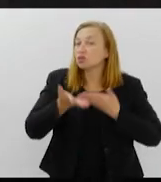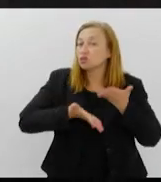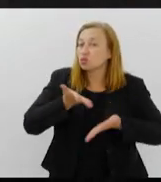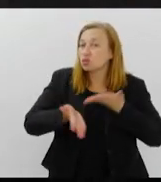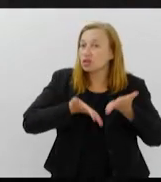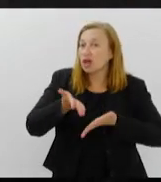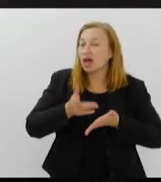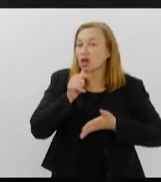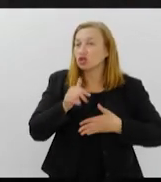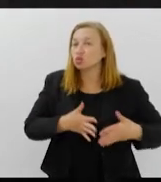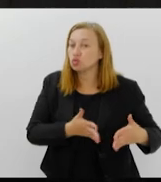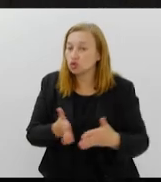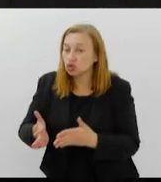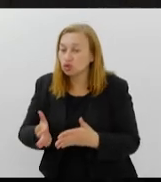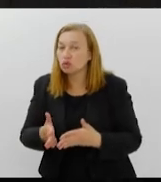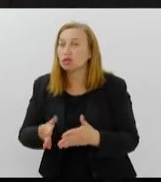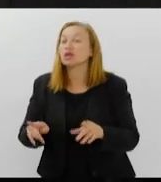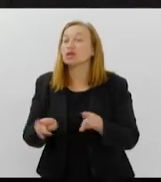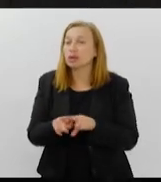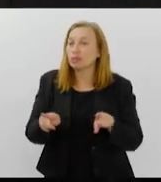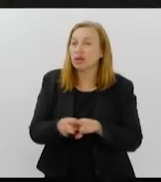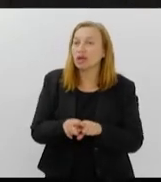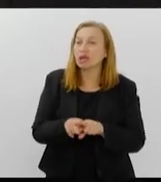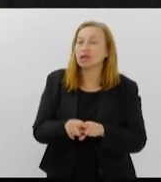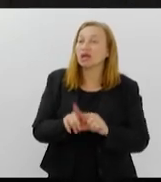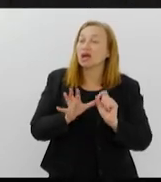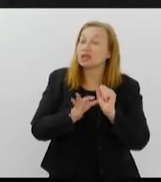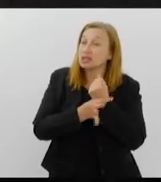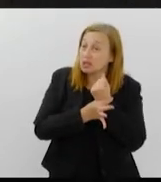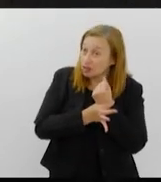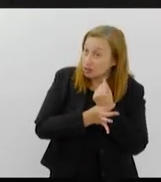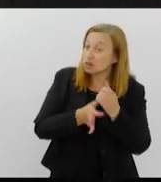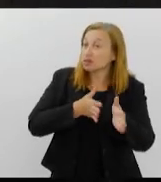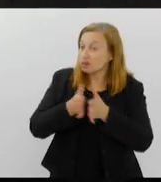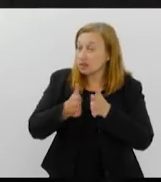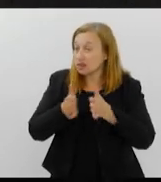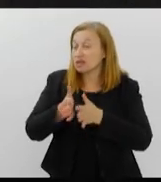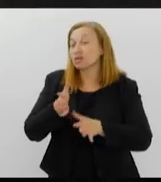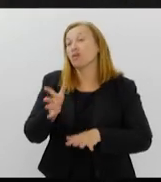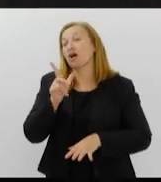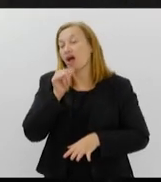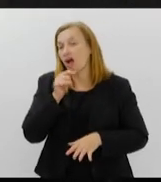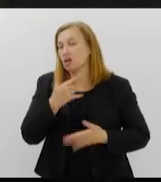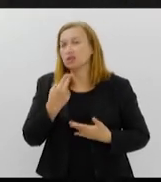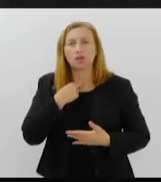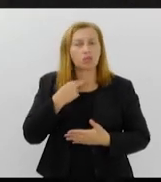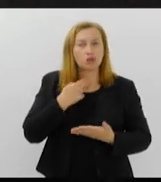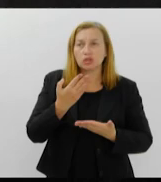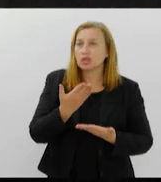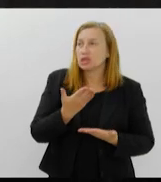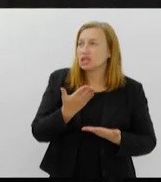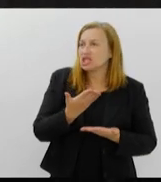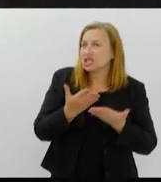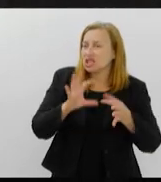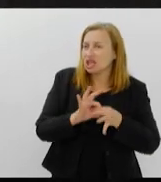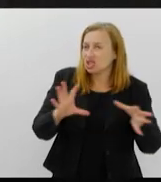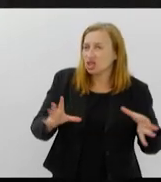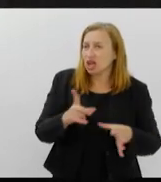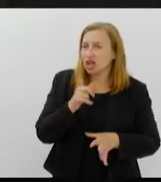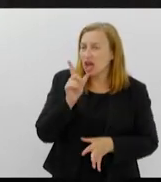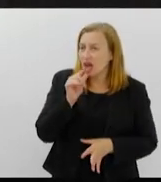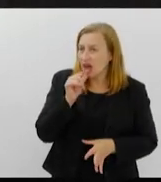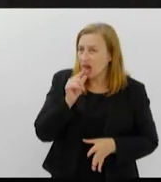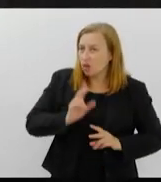dos nossos rios e da gente também garantir o acesso à água. A gente não pode permitir que as nossas